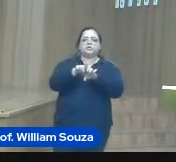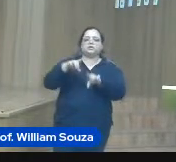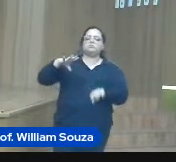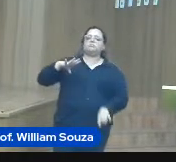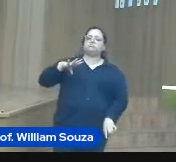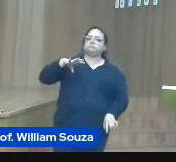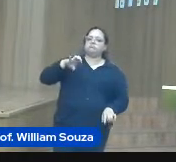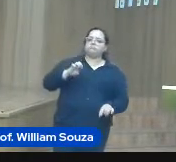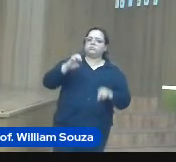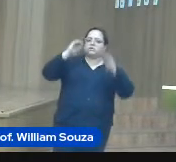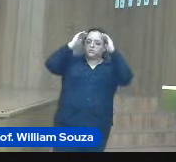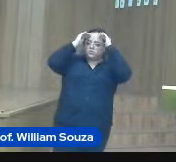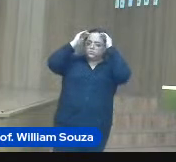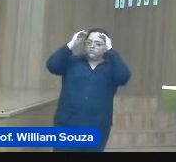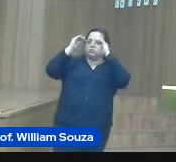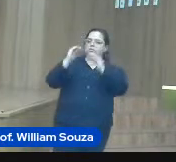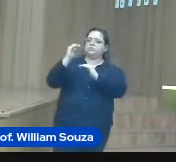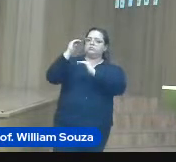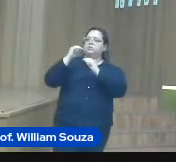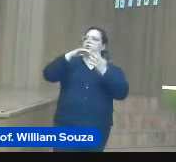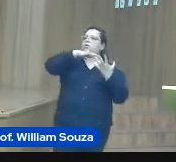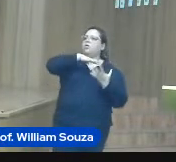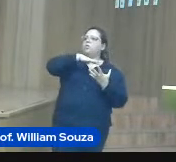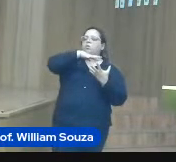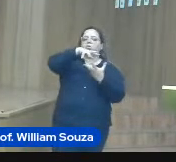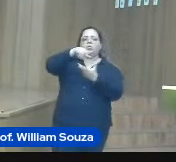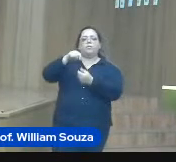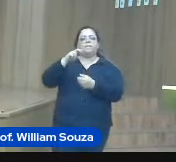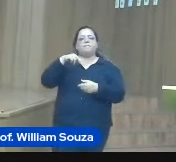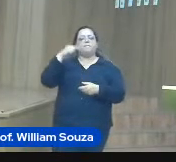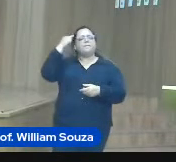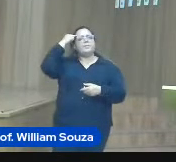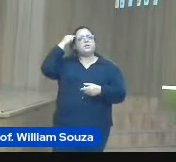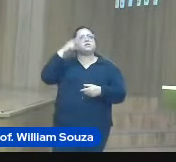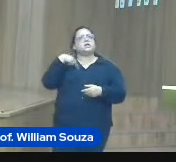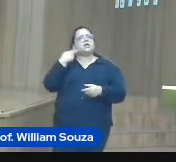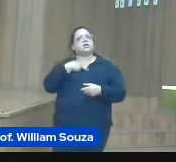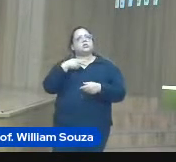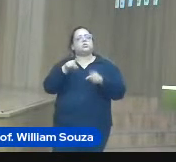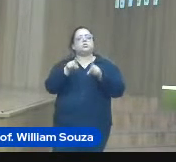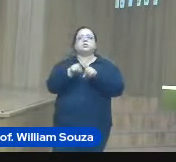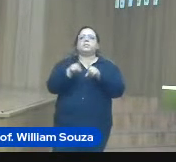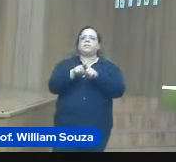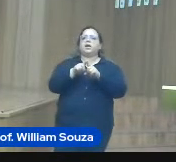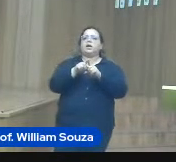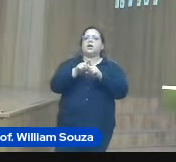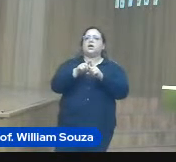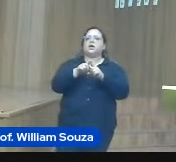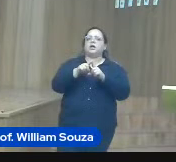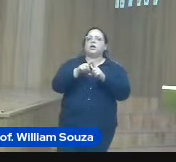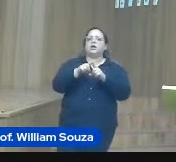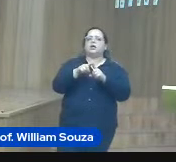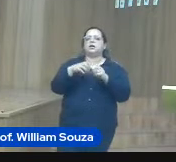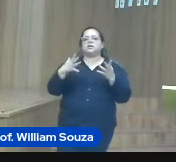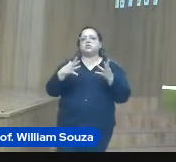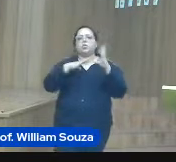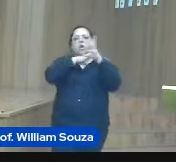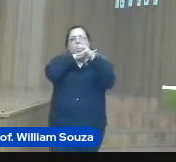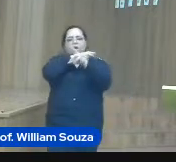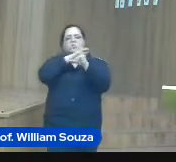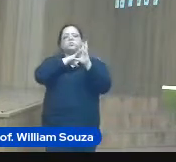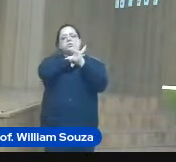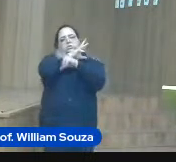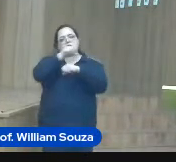o planeta. Pensar não apenas em nós, mas também nas espécies que coabitam esse planeta conosco.